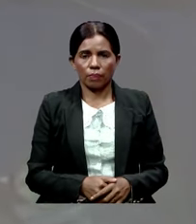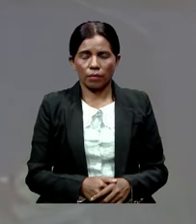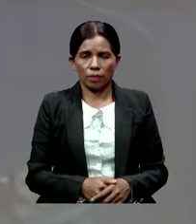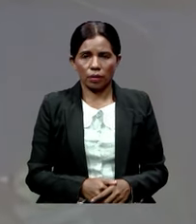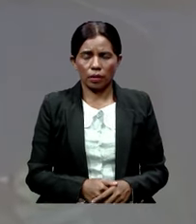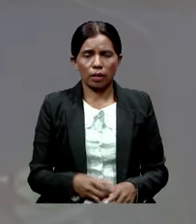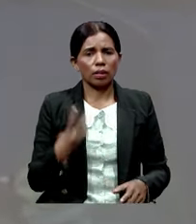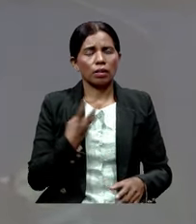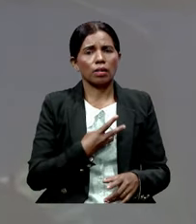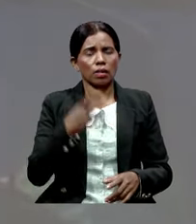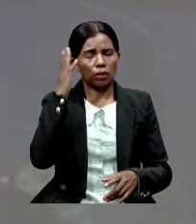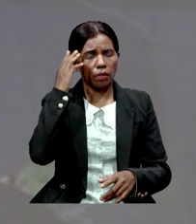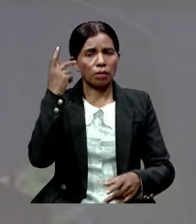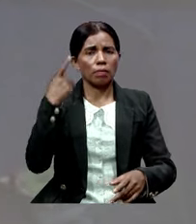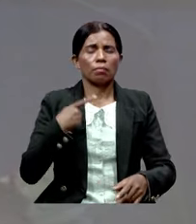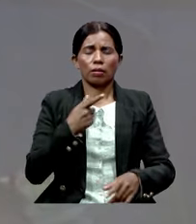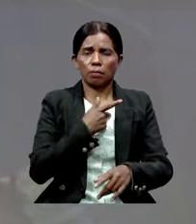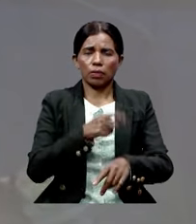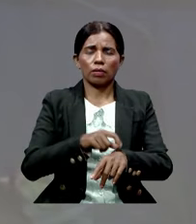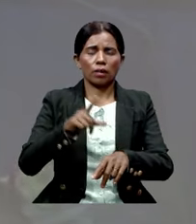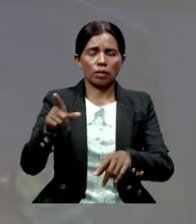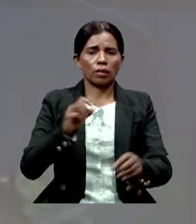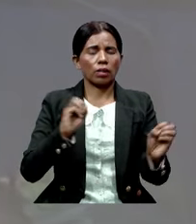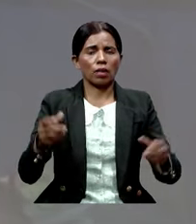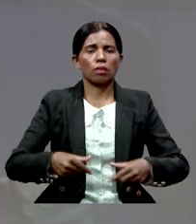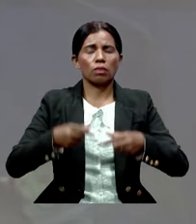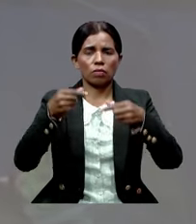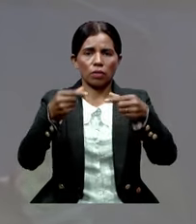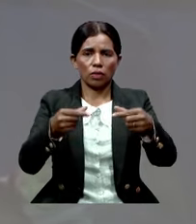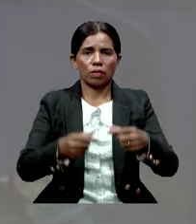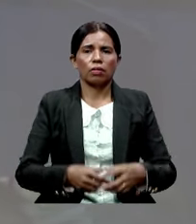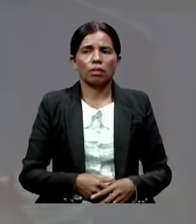Imagina se o Parlamento não é mais autoriza nem o consentimento, cara,